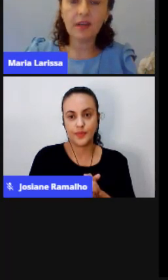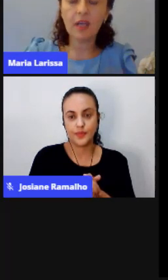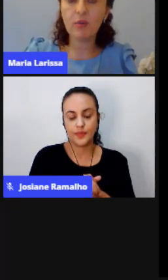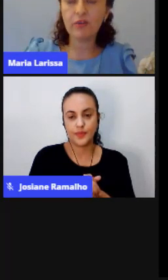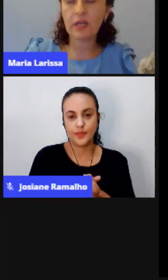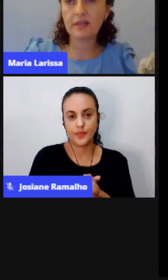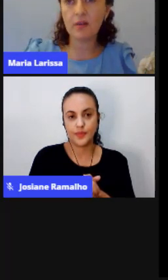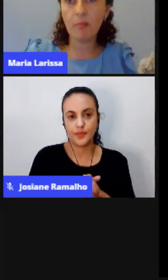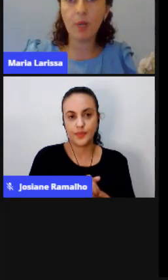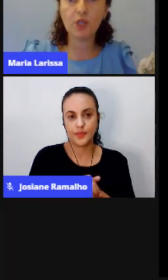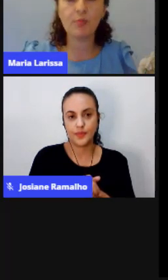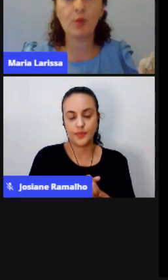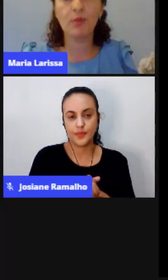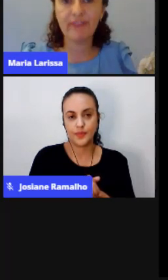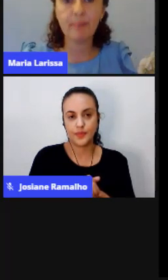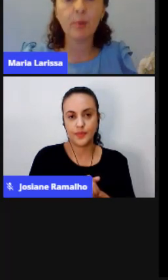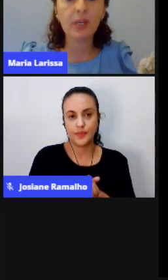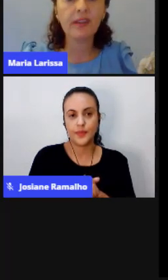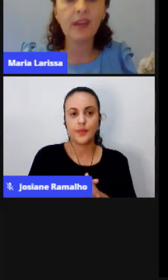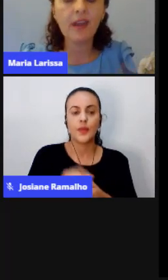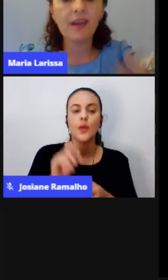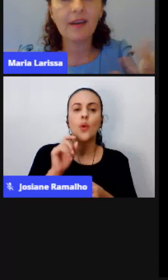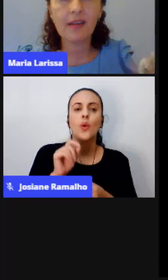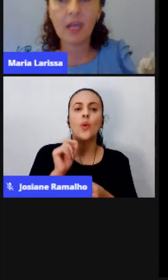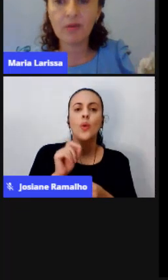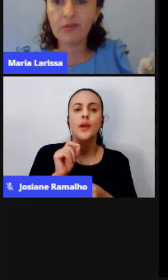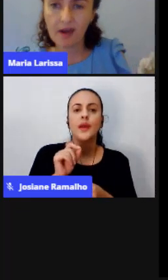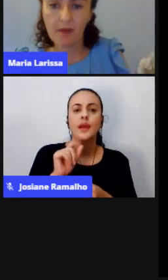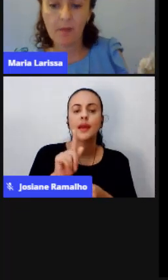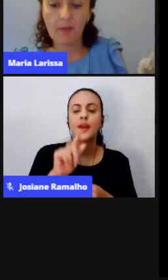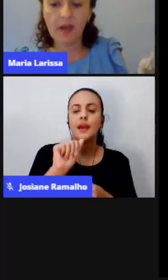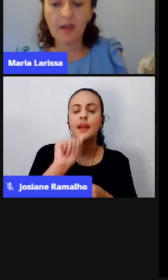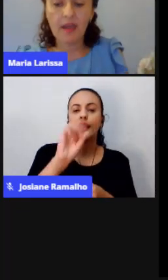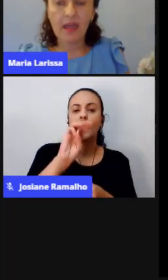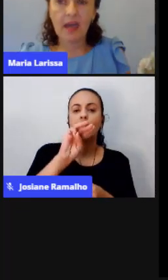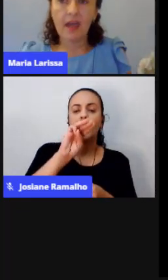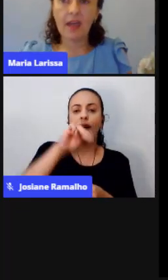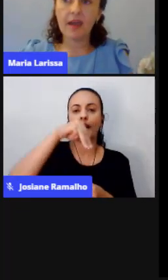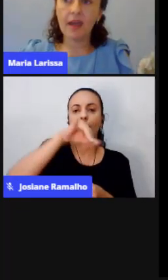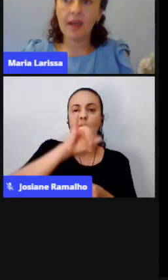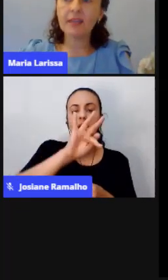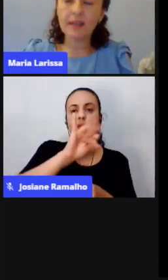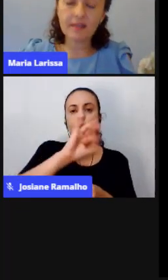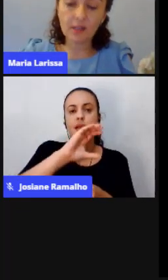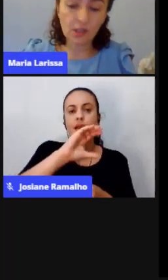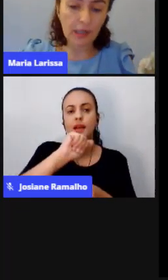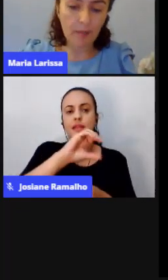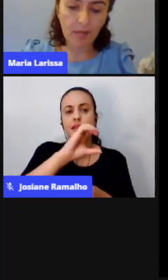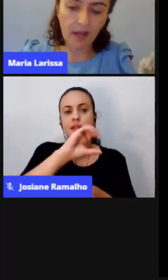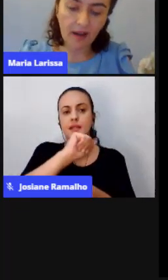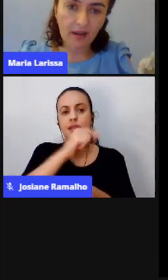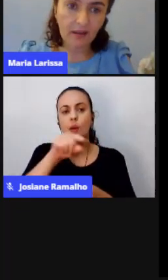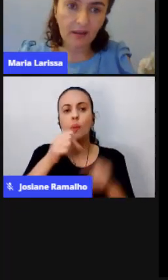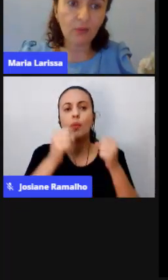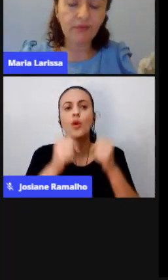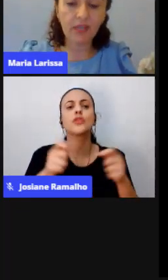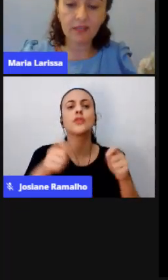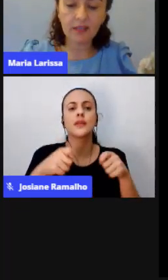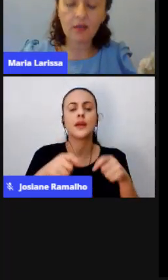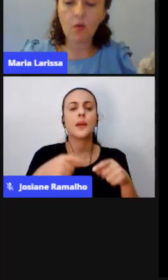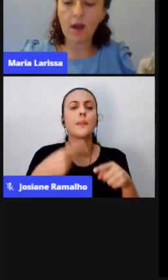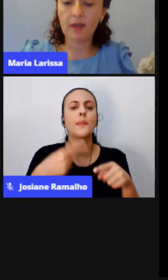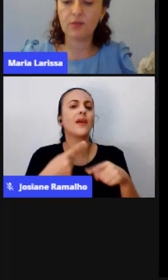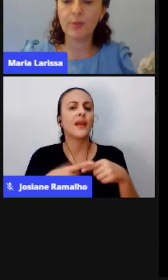E o que a gamificação pode promover? Por que gamificar? Né? É interessante lembrar que